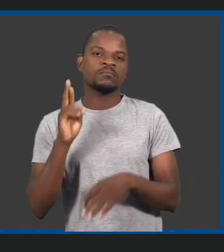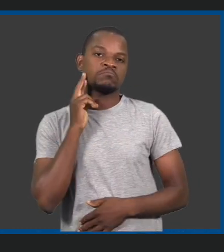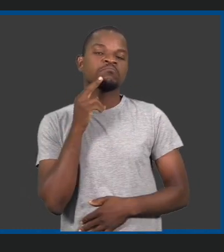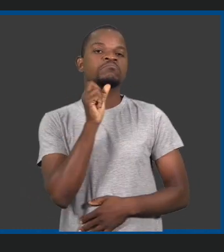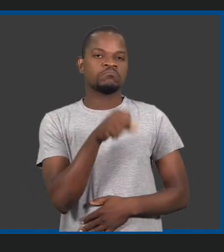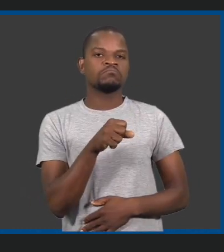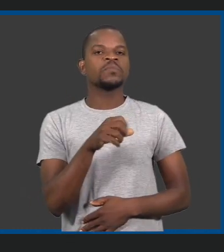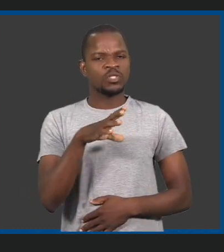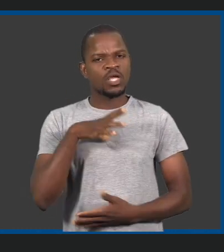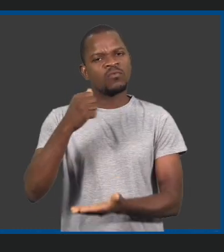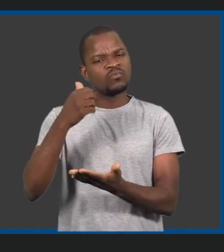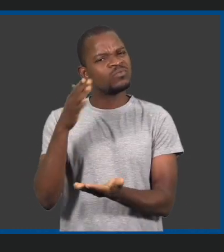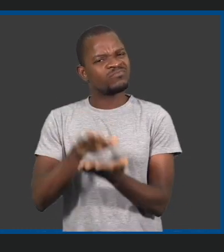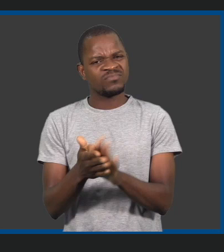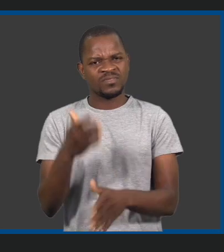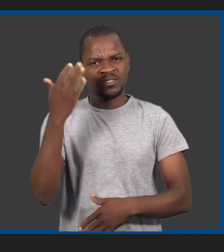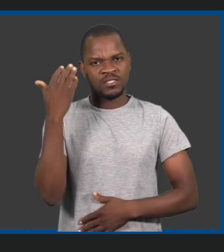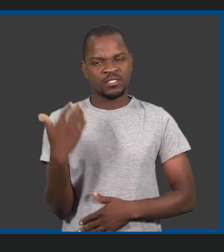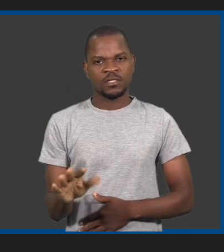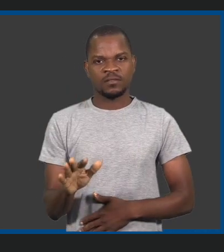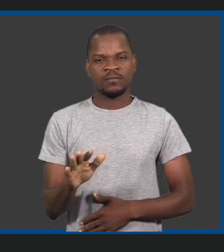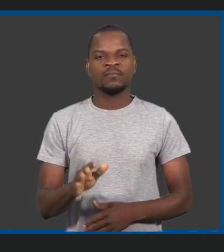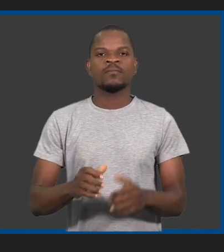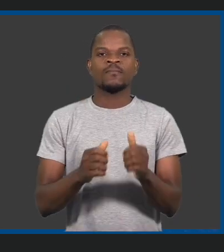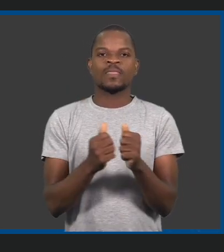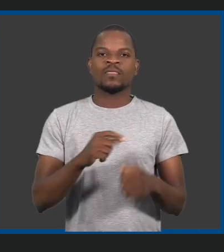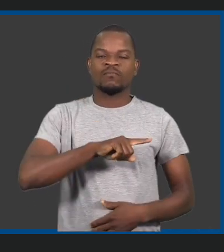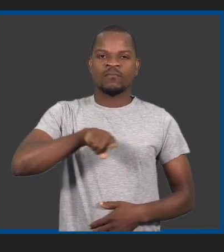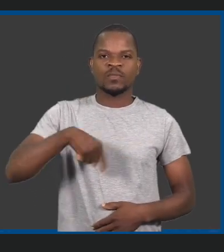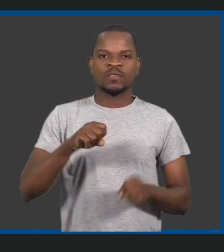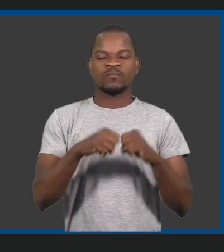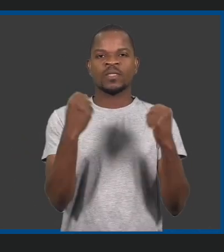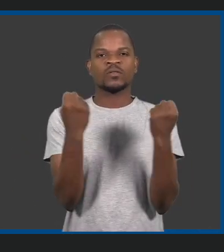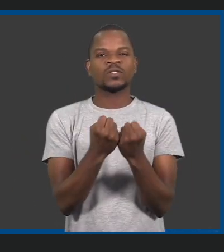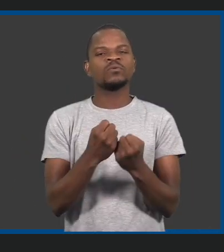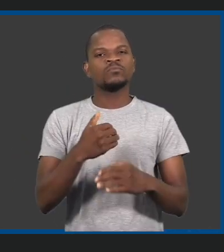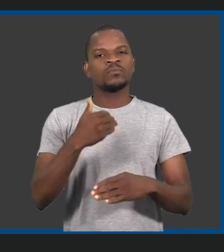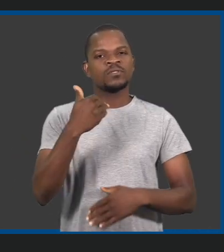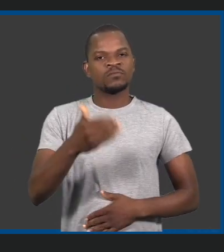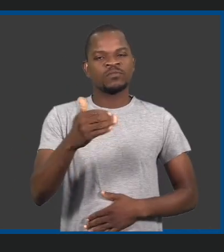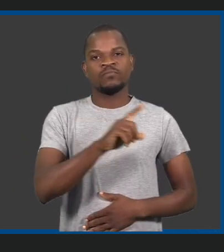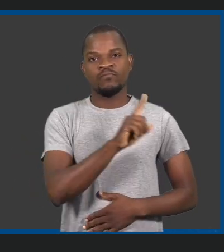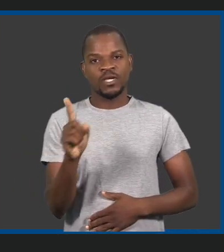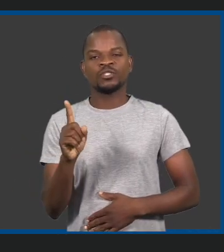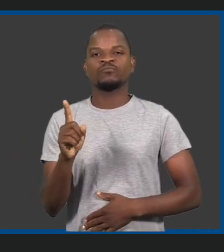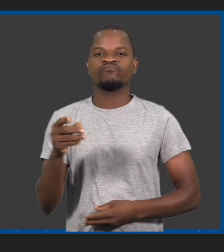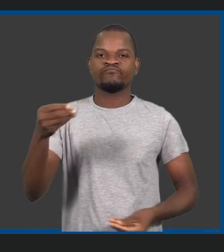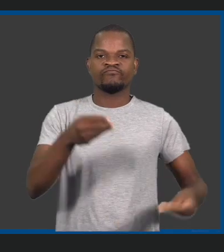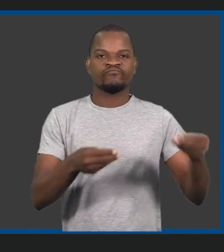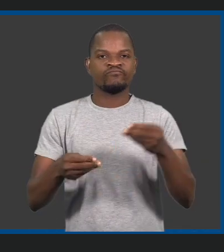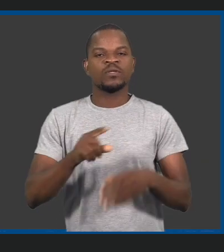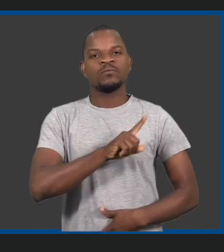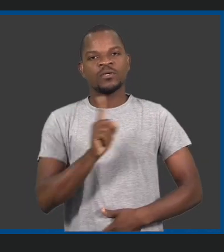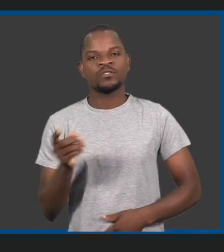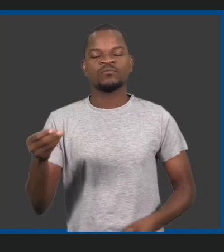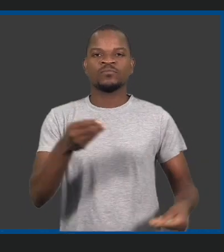Então, muito antes de nós fazermos um apelo, quando é uma situação de emergência, nós vamos buscar os nossos